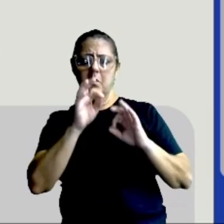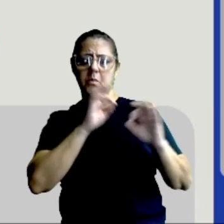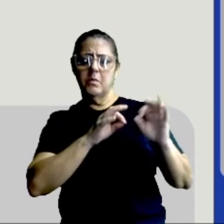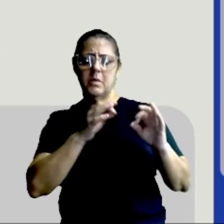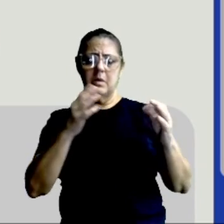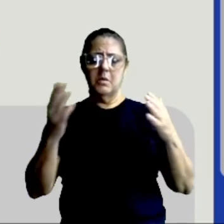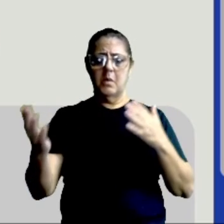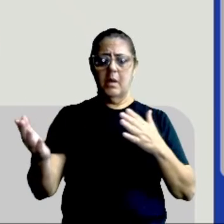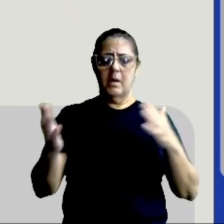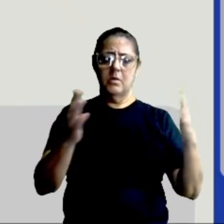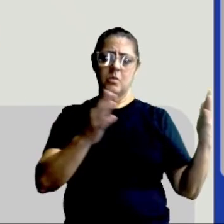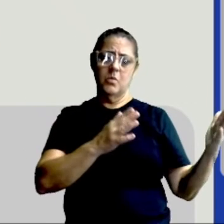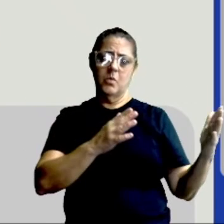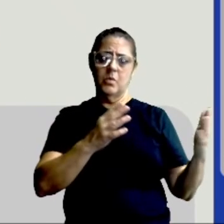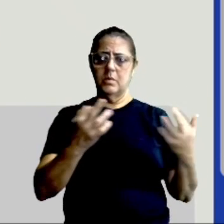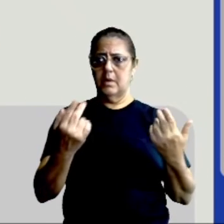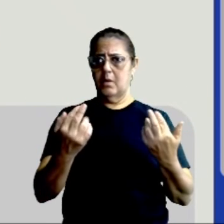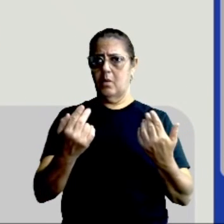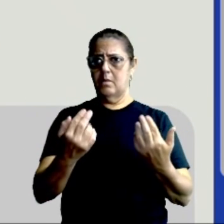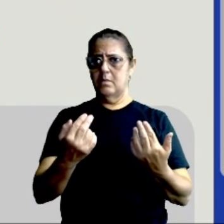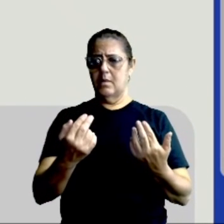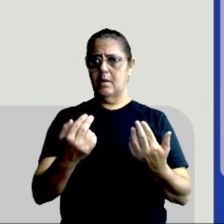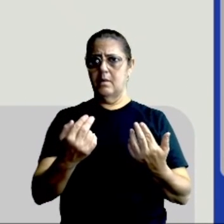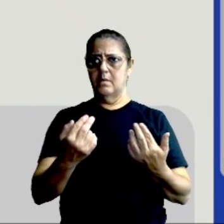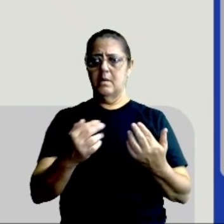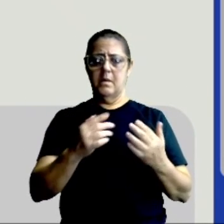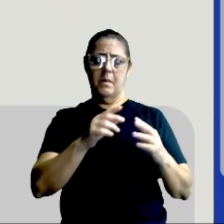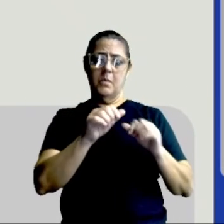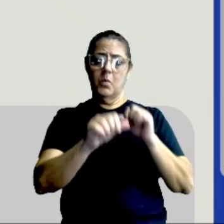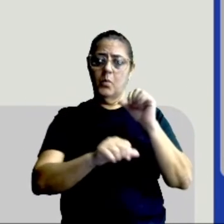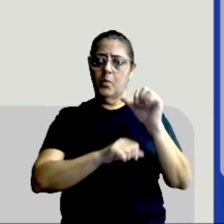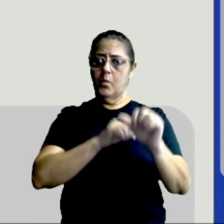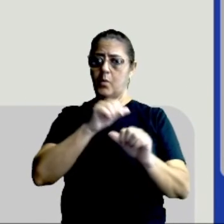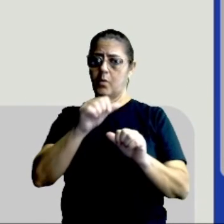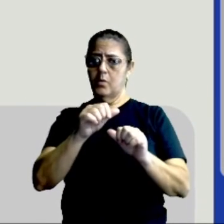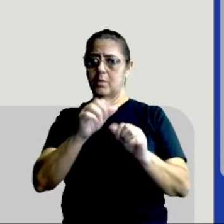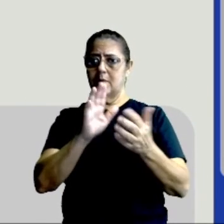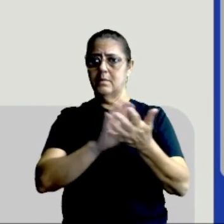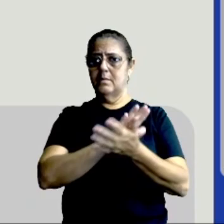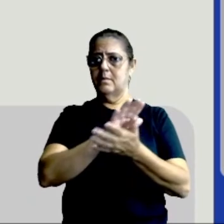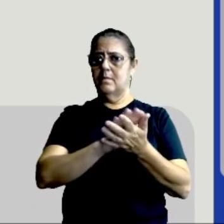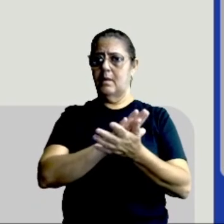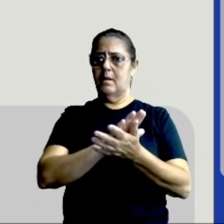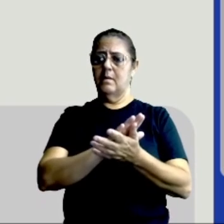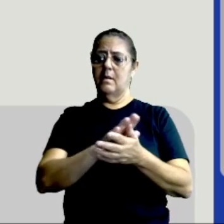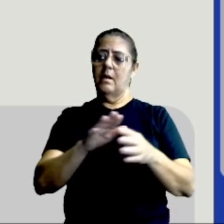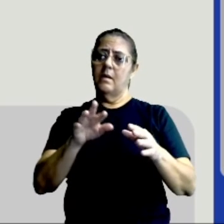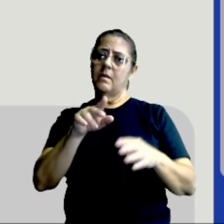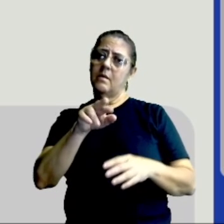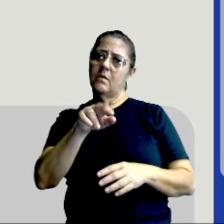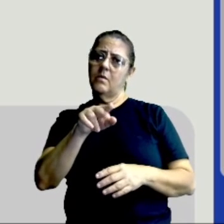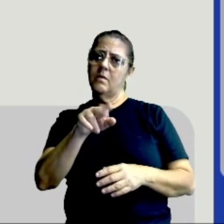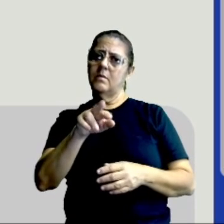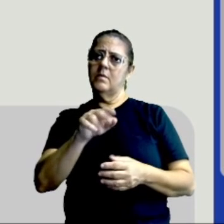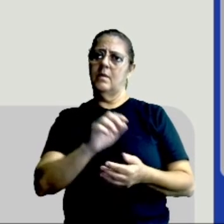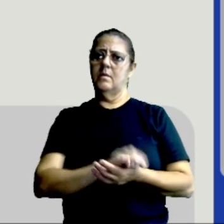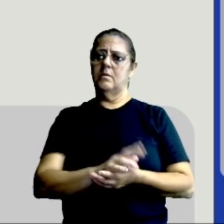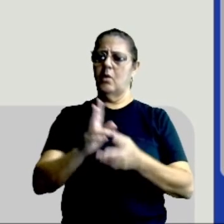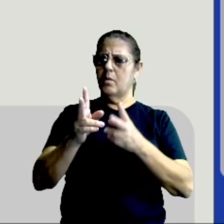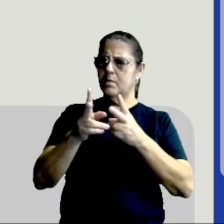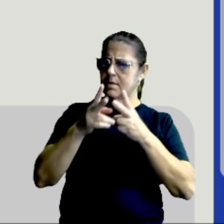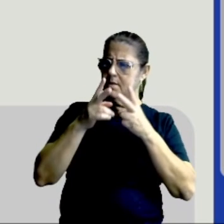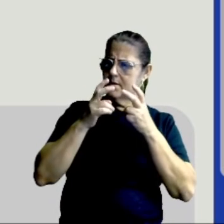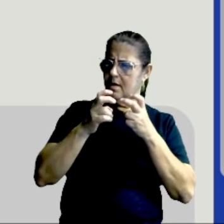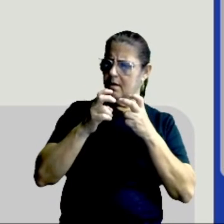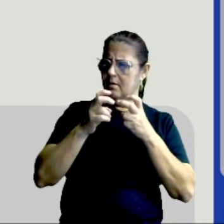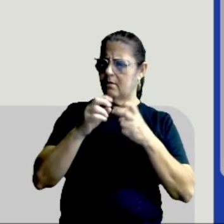lado e em outro da igualdade, a gente não altera a igualdade, tá? Então, olha, vejam a